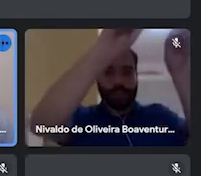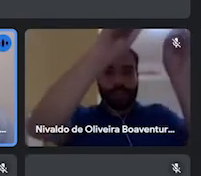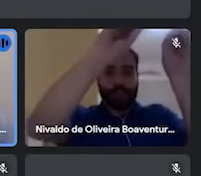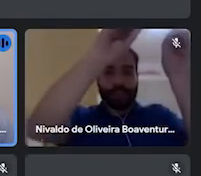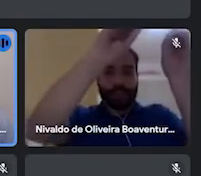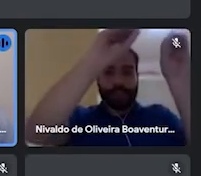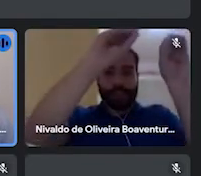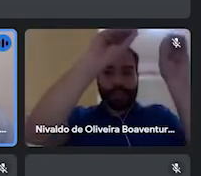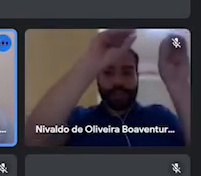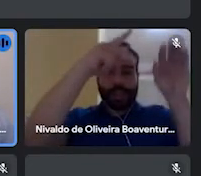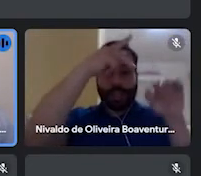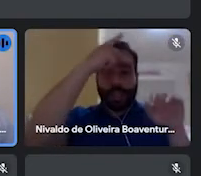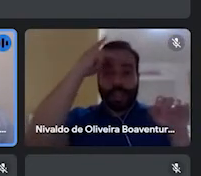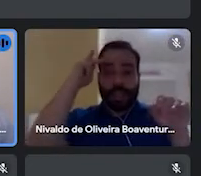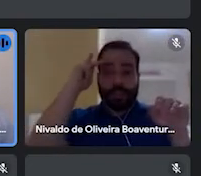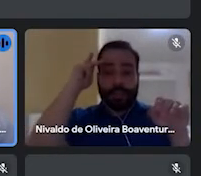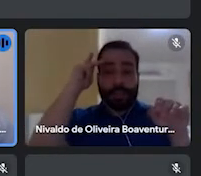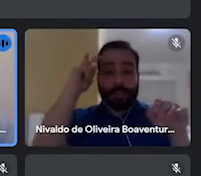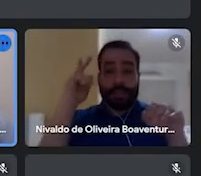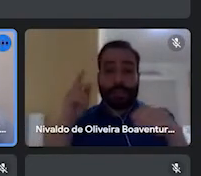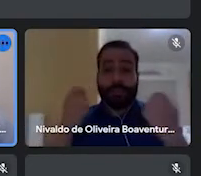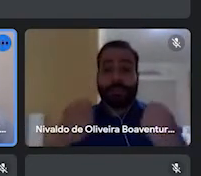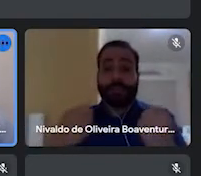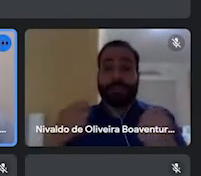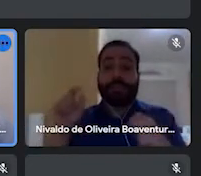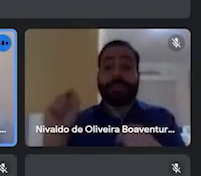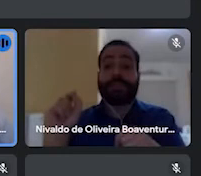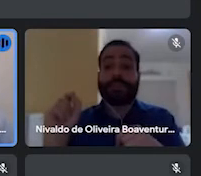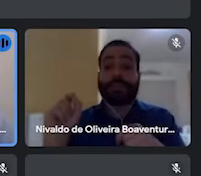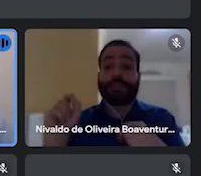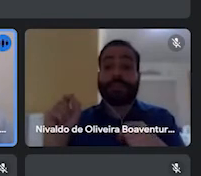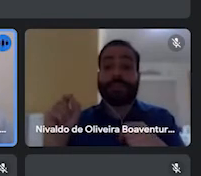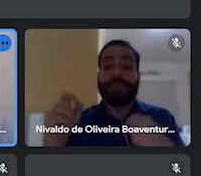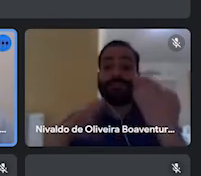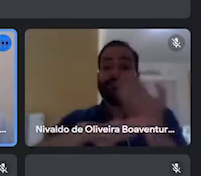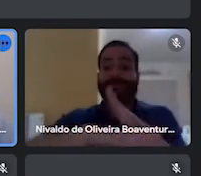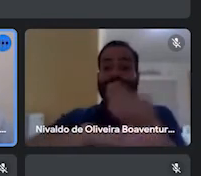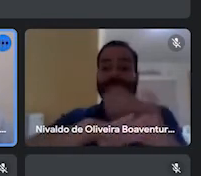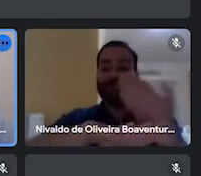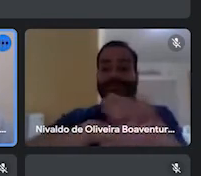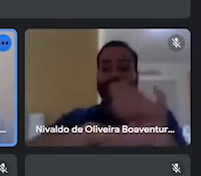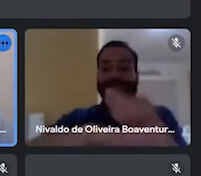Então, a pessoa ele tem que ser o quê? Treinada.